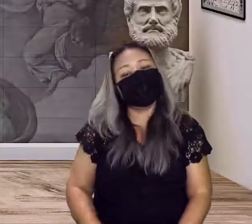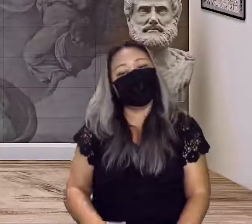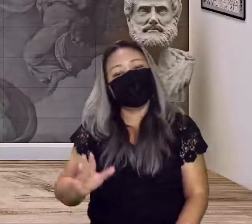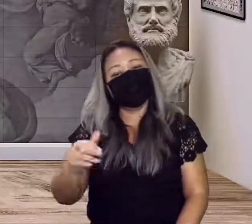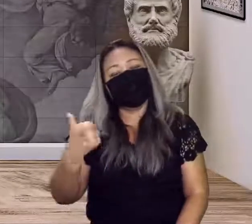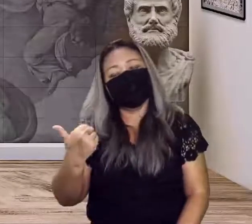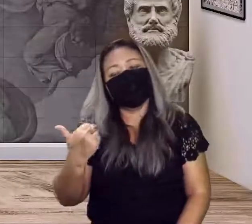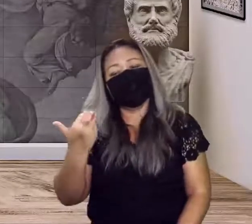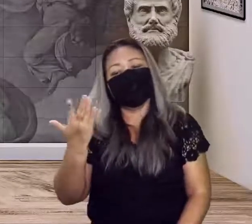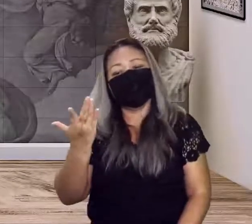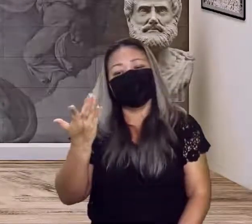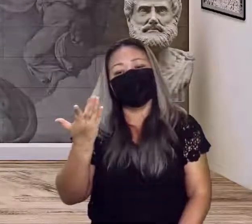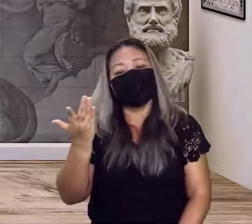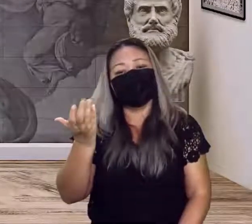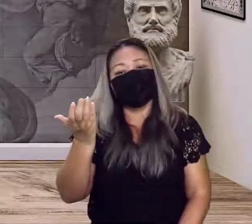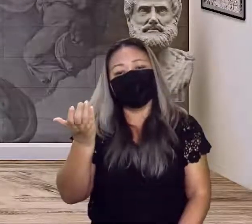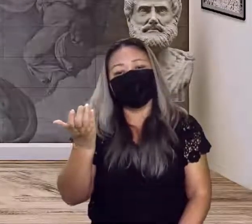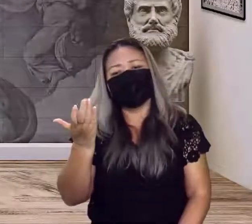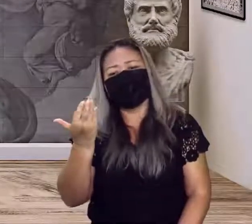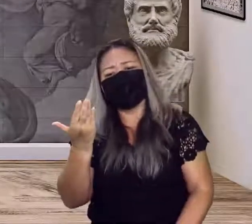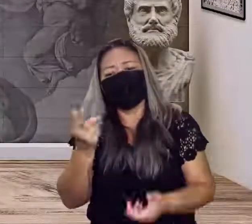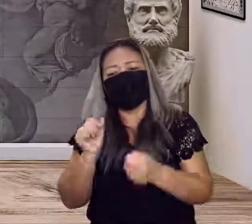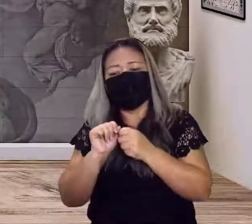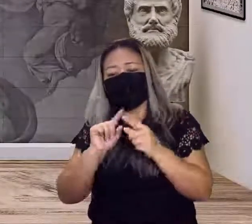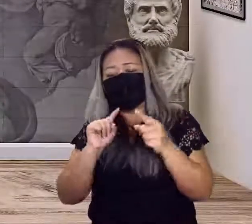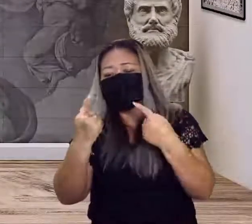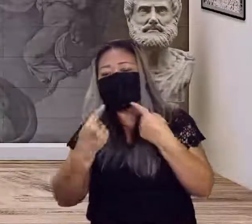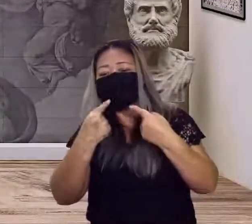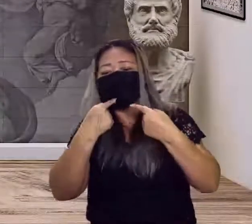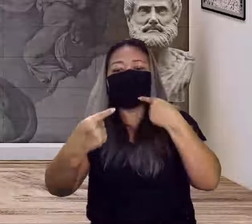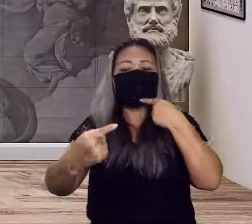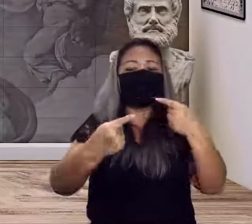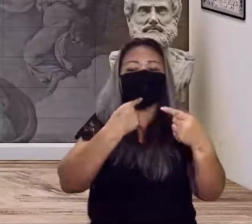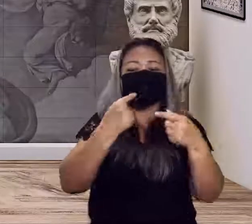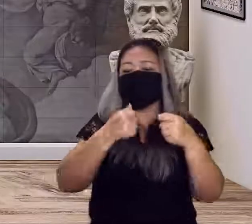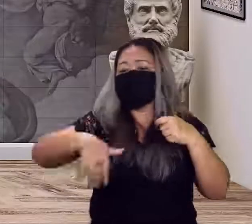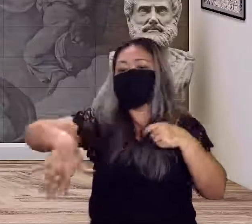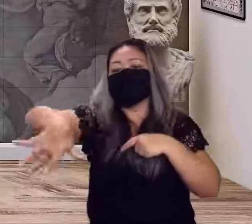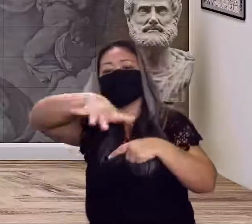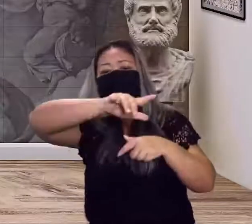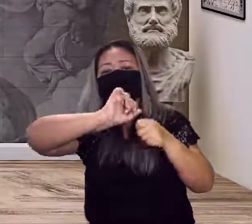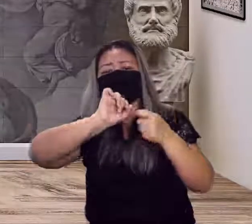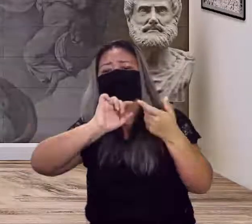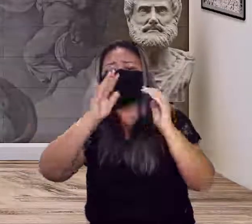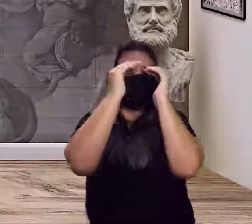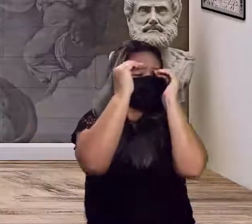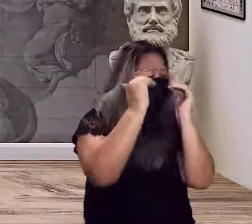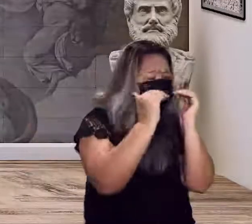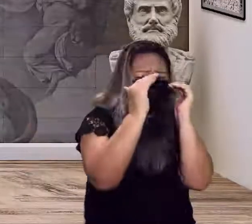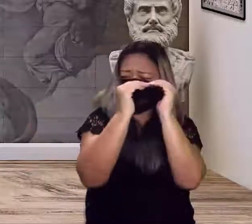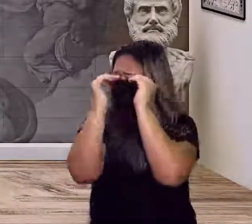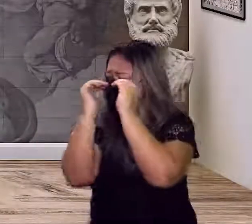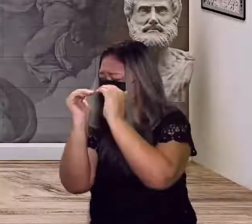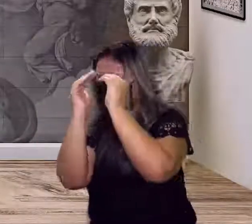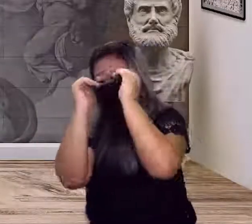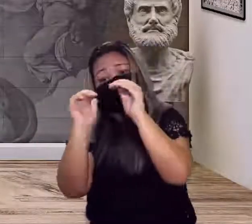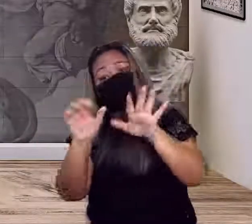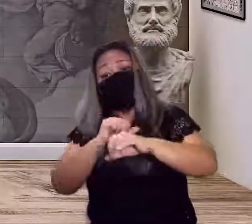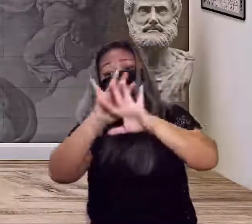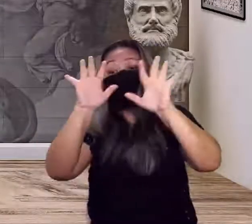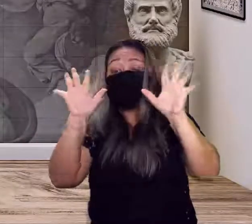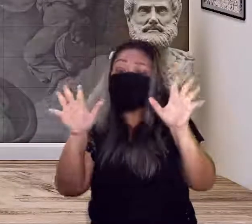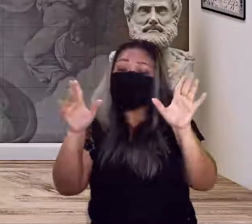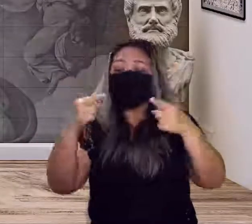né, de buscar, né, de reagir contra os argumentos das pessoas que estão em sua volta. Sempre respeitar o outro. Claro que você